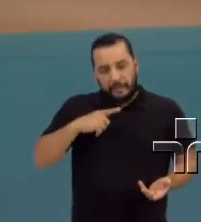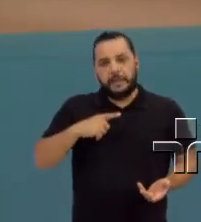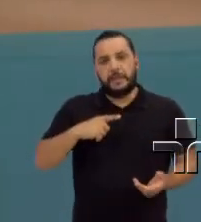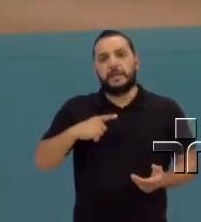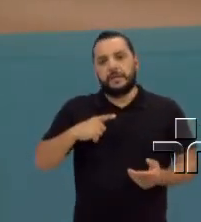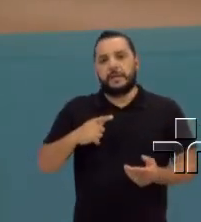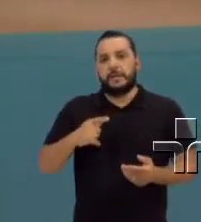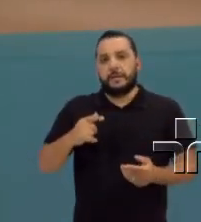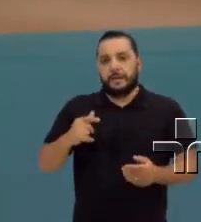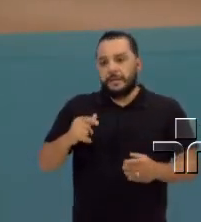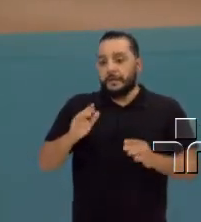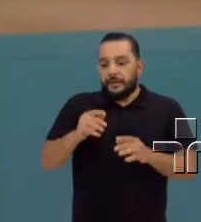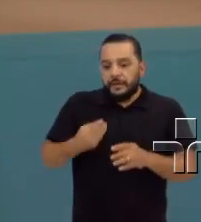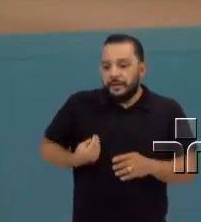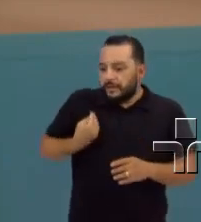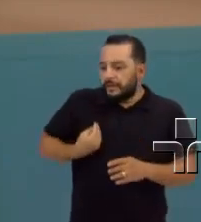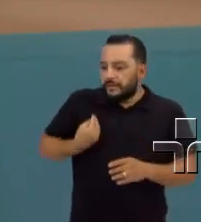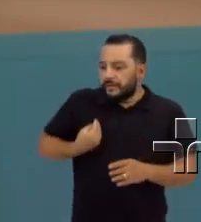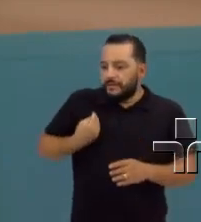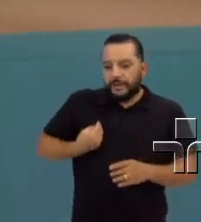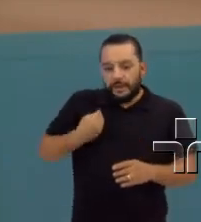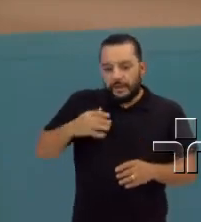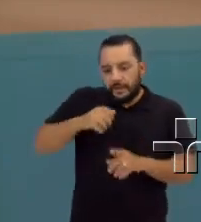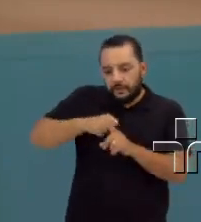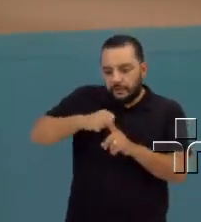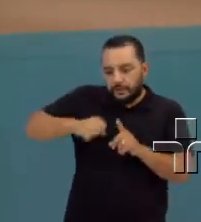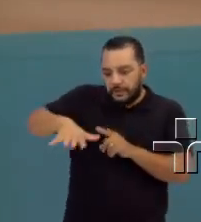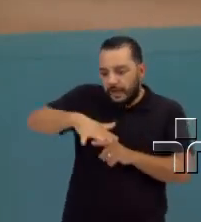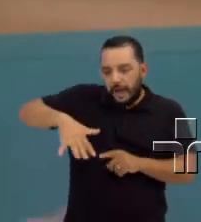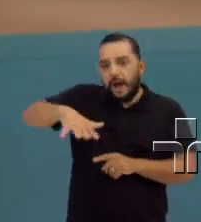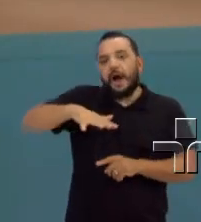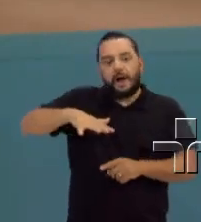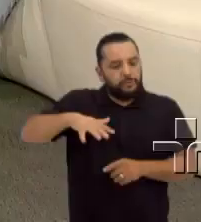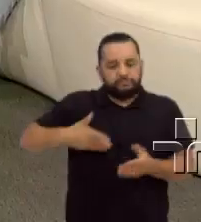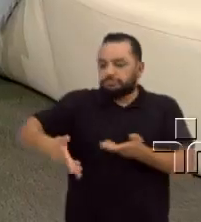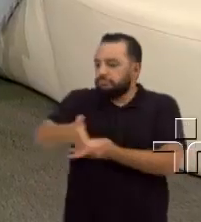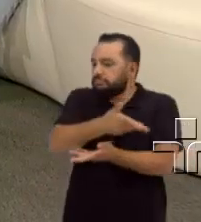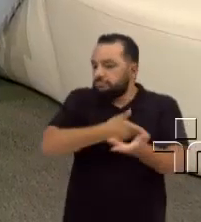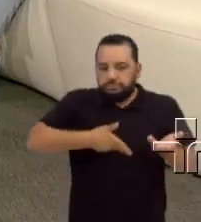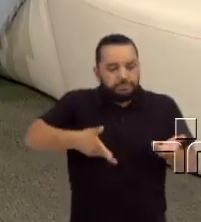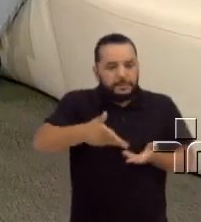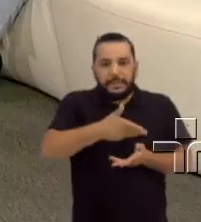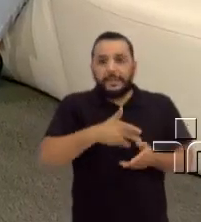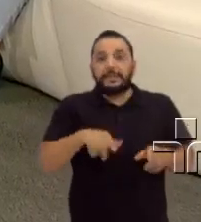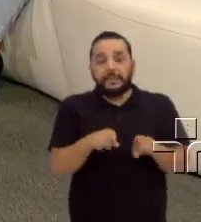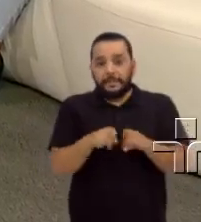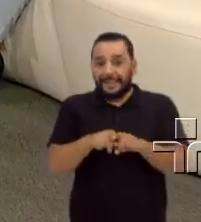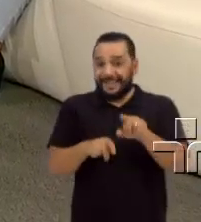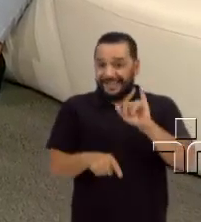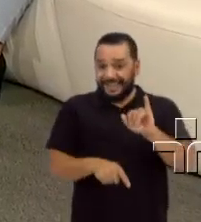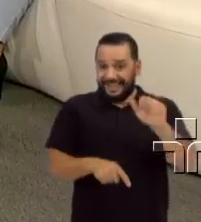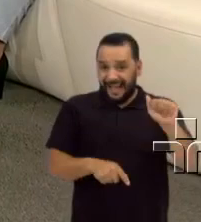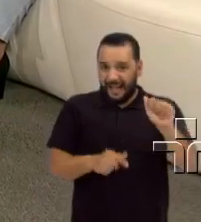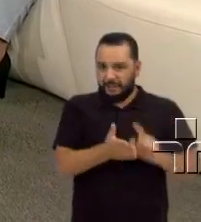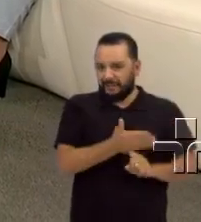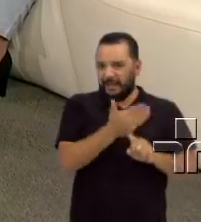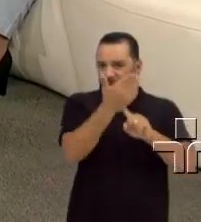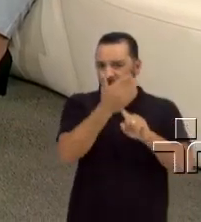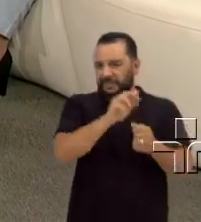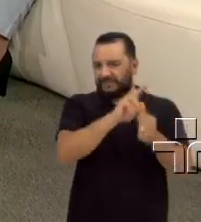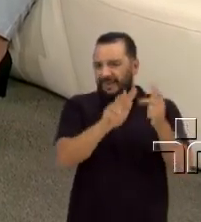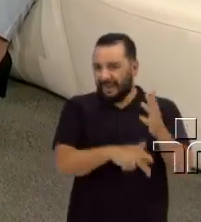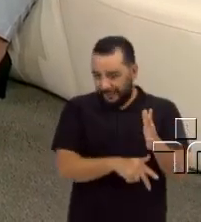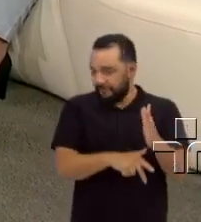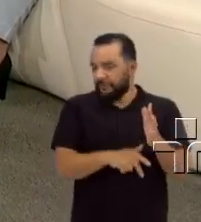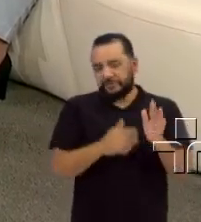vão ser adultos num mundo em que inteligência artificial vai ser mato, em que todos os lugares